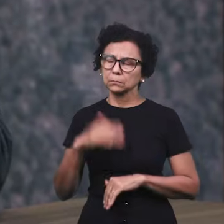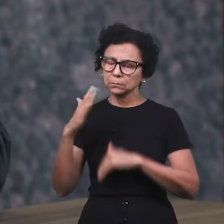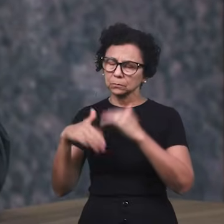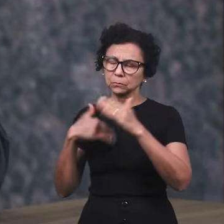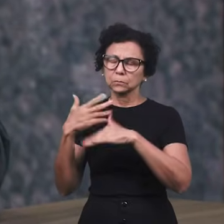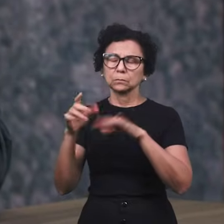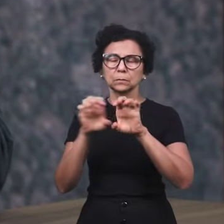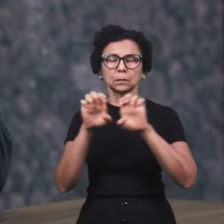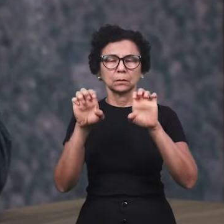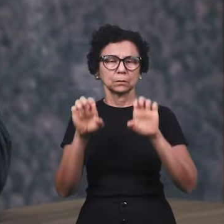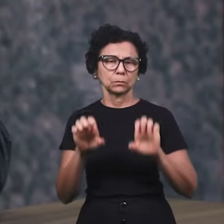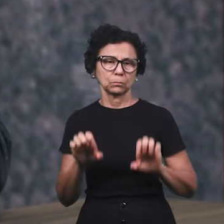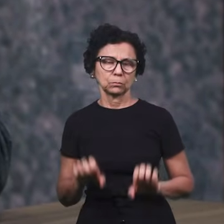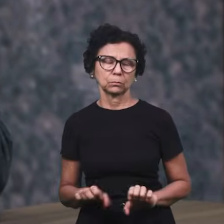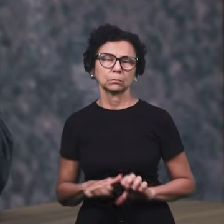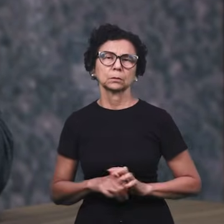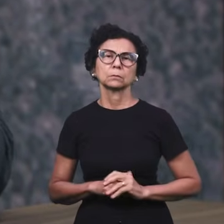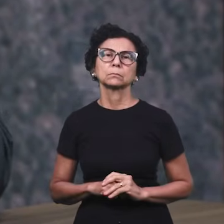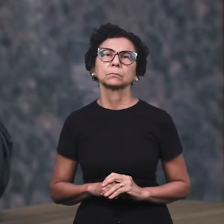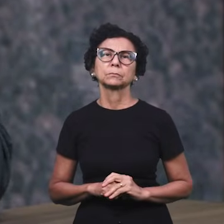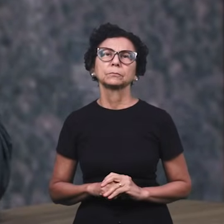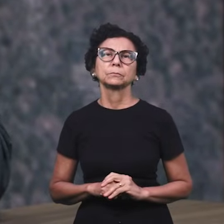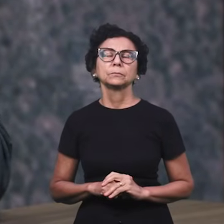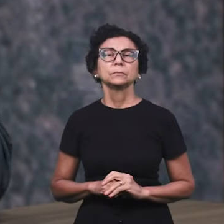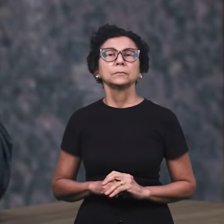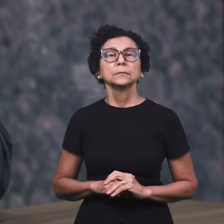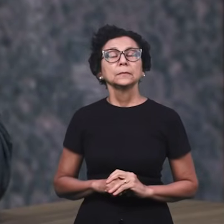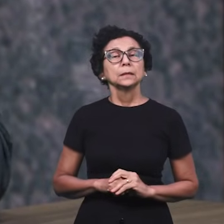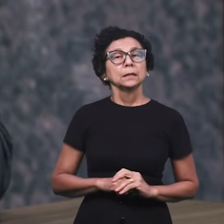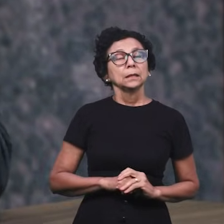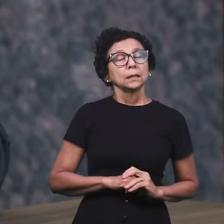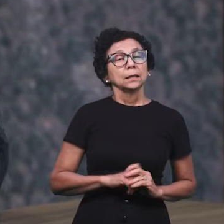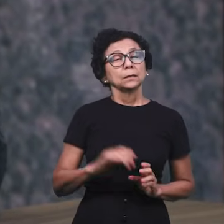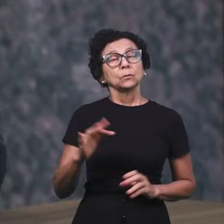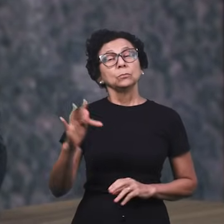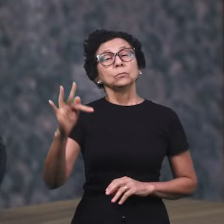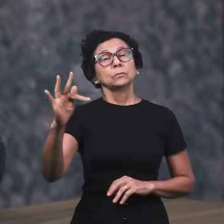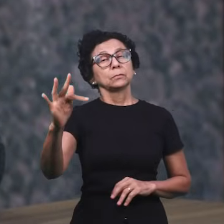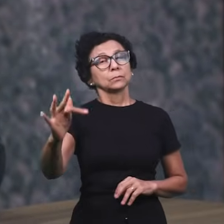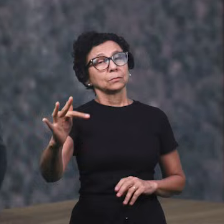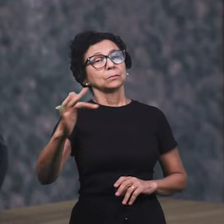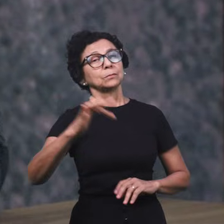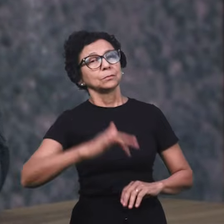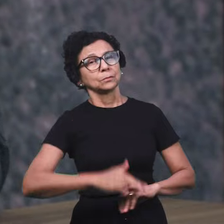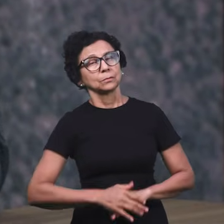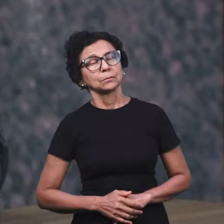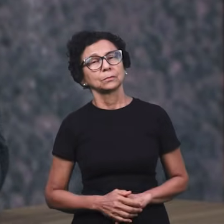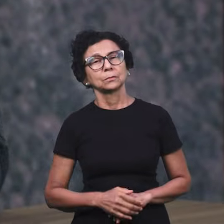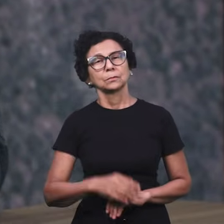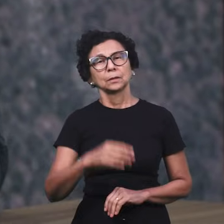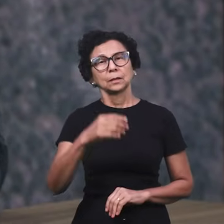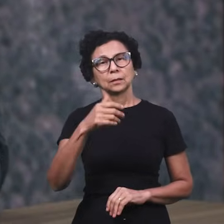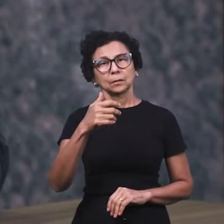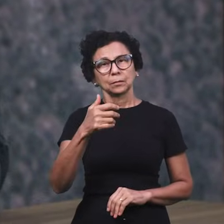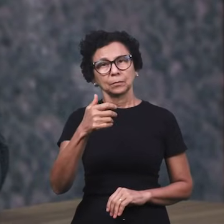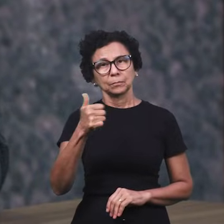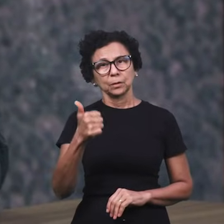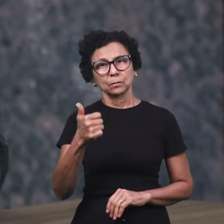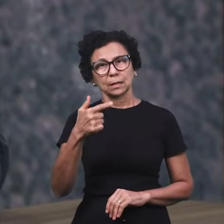desenvolveram toda uma estrutura que os fez prosperar. De maneira que lá na frente, quando no ano